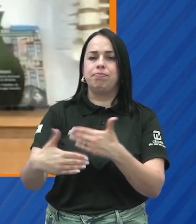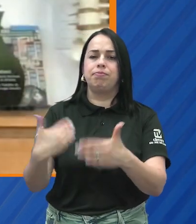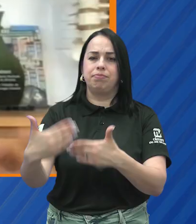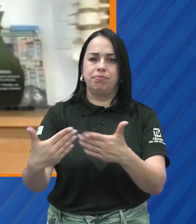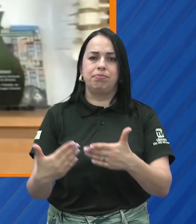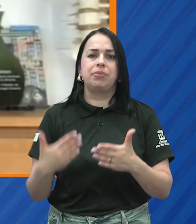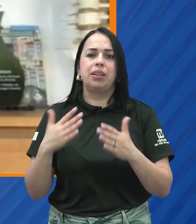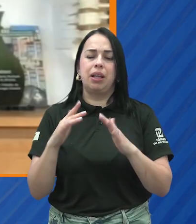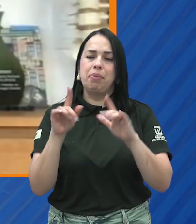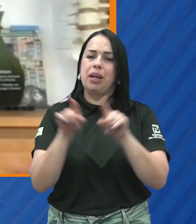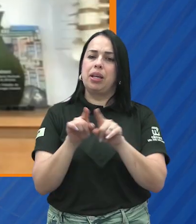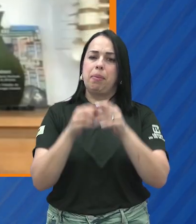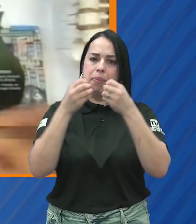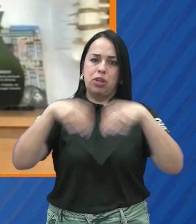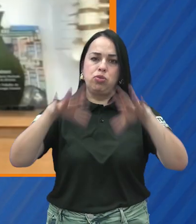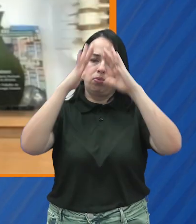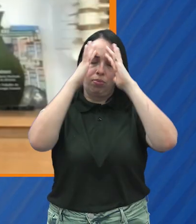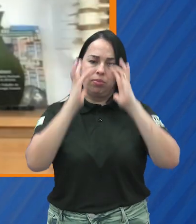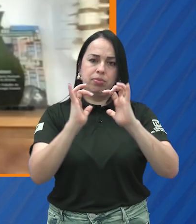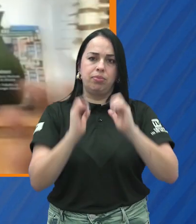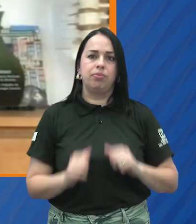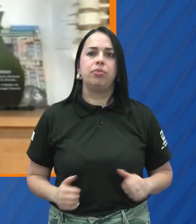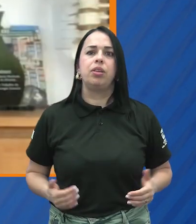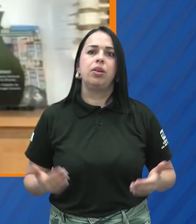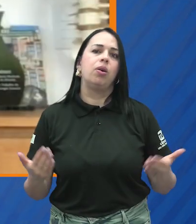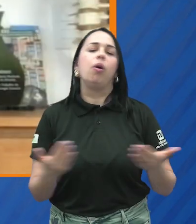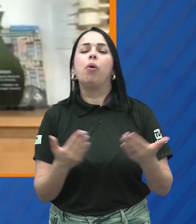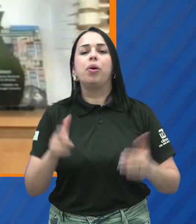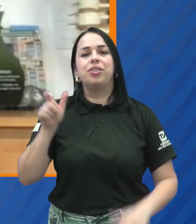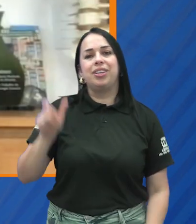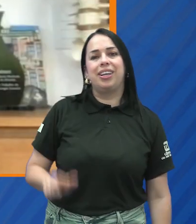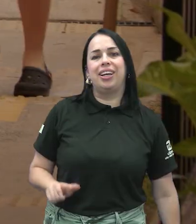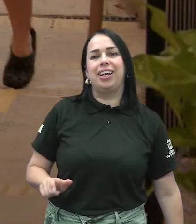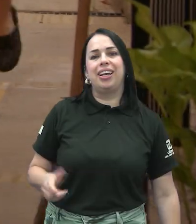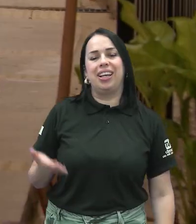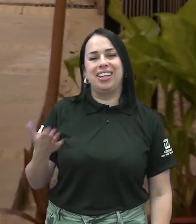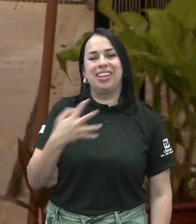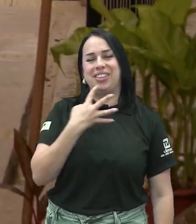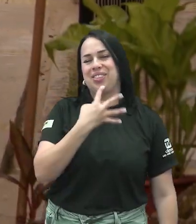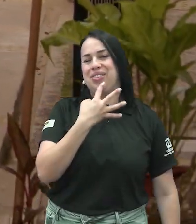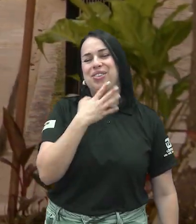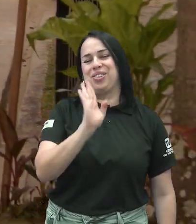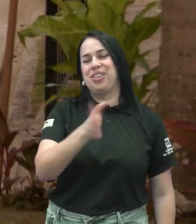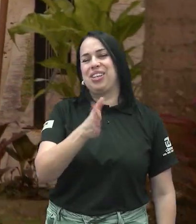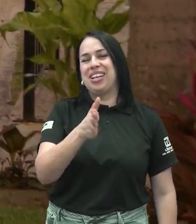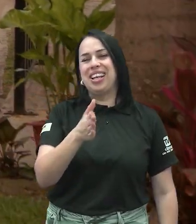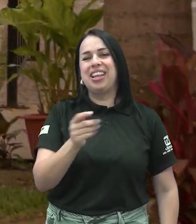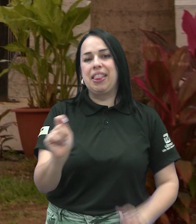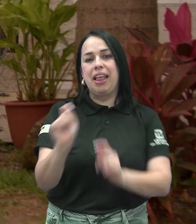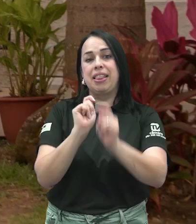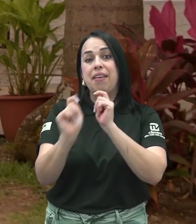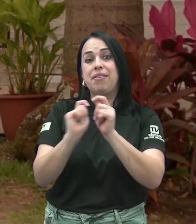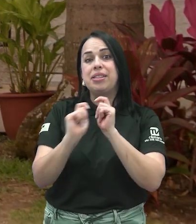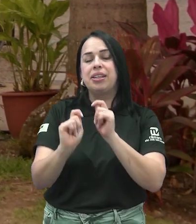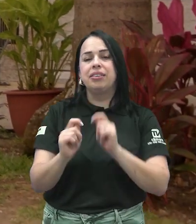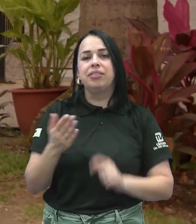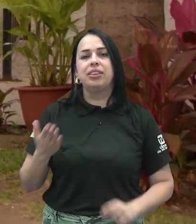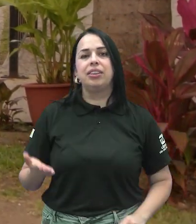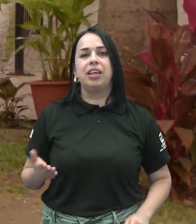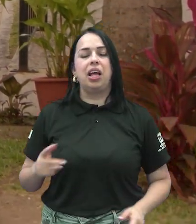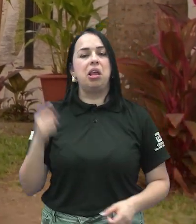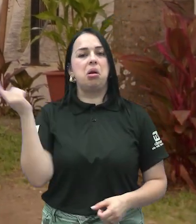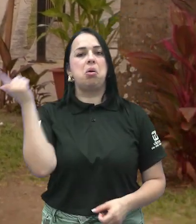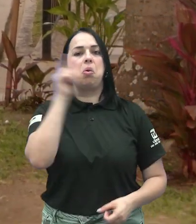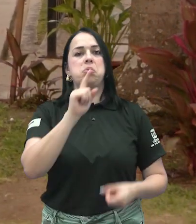tenham manifestações clínicas neurológicas e sequelas no futuro. Hoje, o Arthur que conhecemos no começo